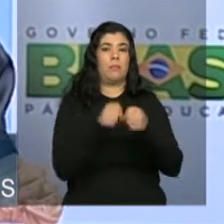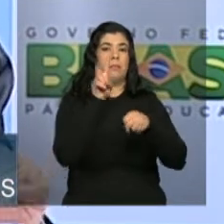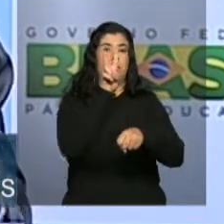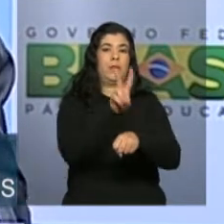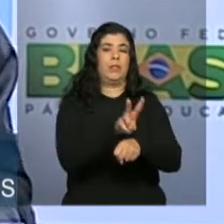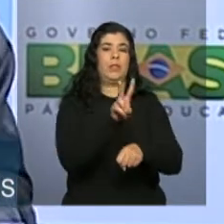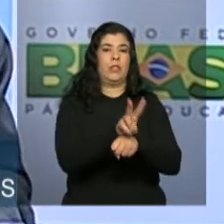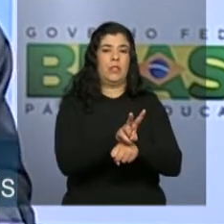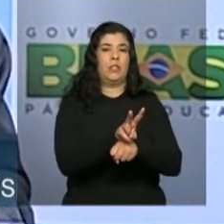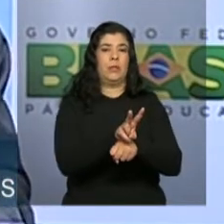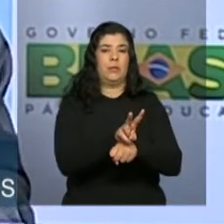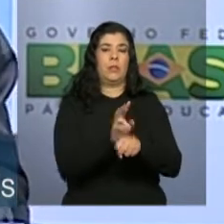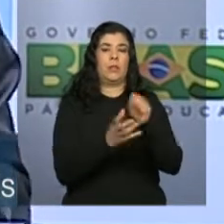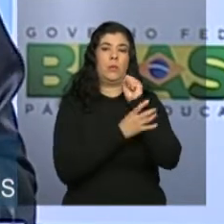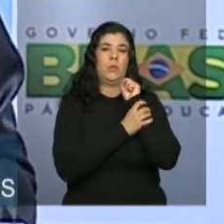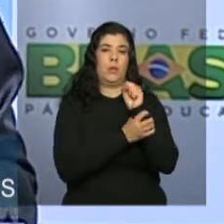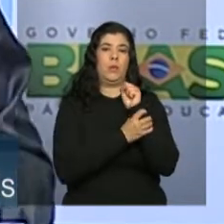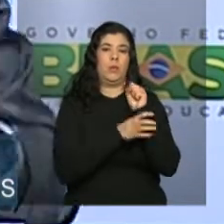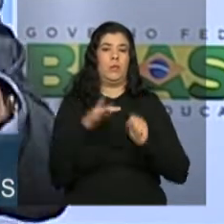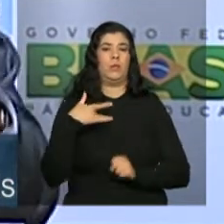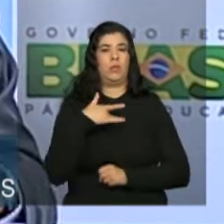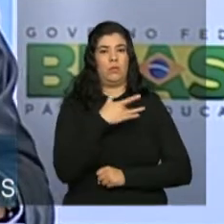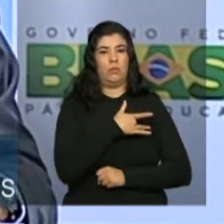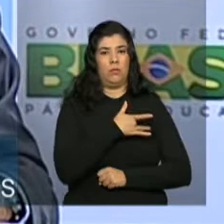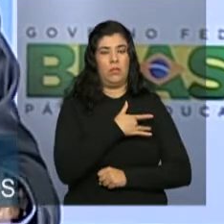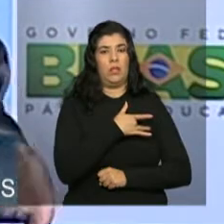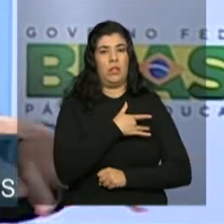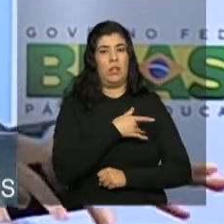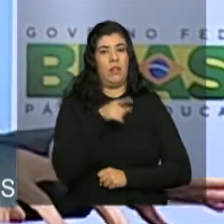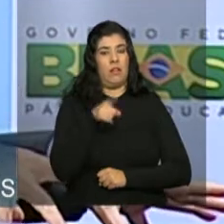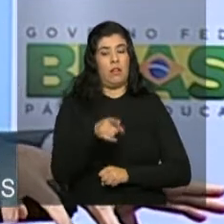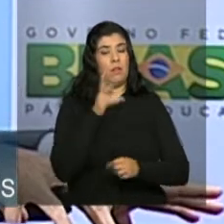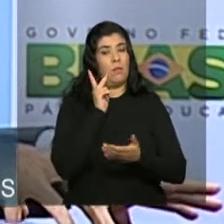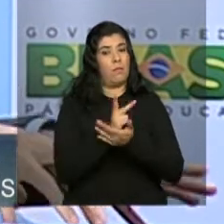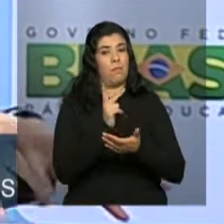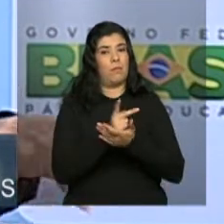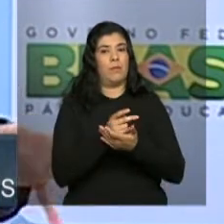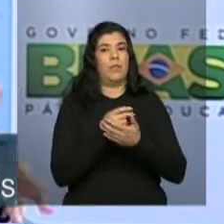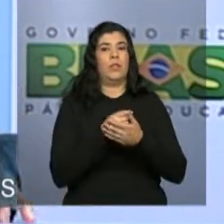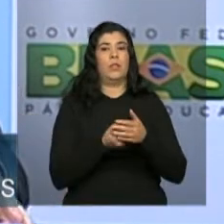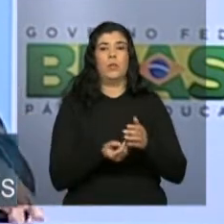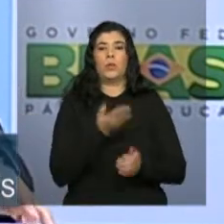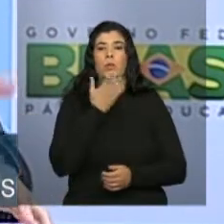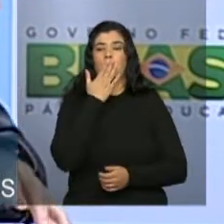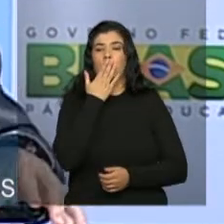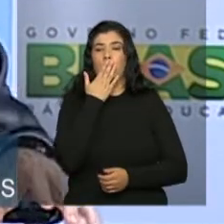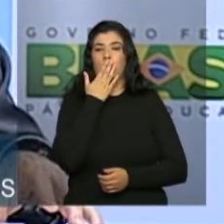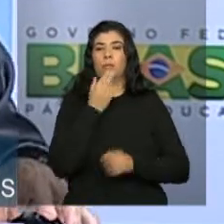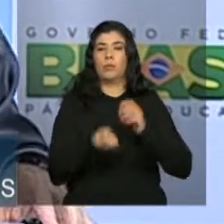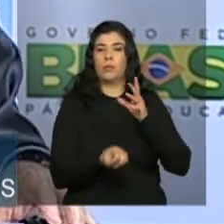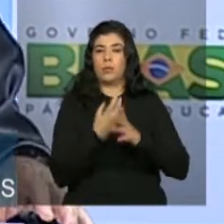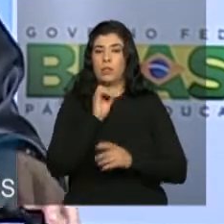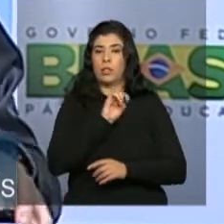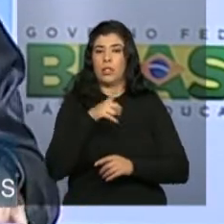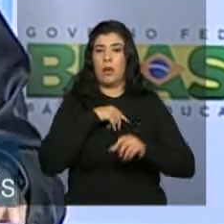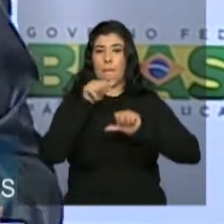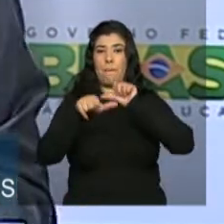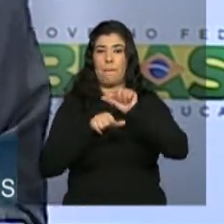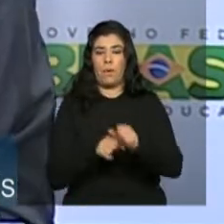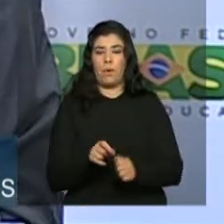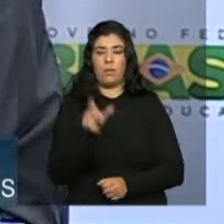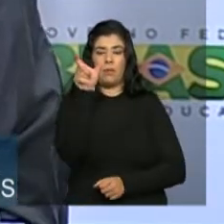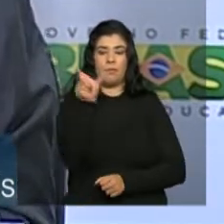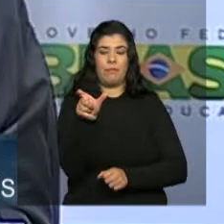proteção Sagitário de segurança que nós estamos falando do mesmo produto né quando ele tem mudança na apresentação ele passa para